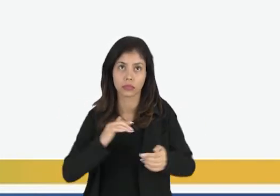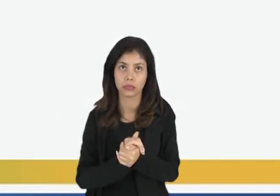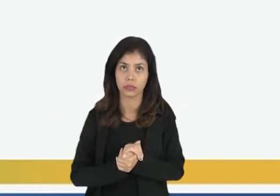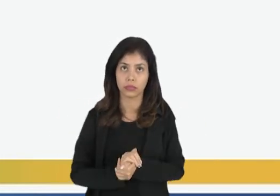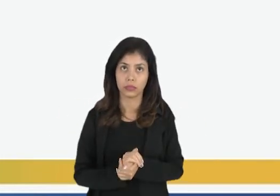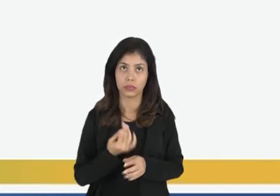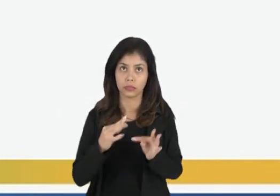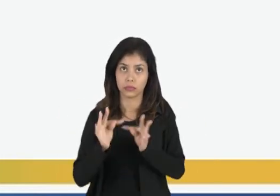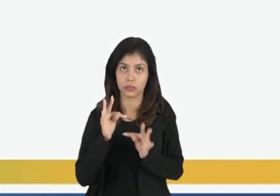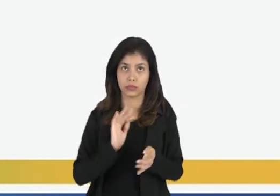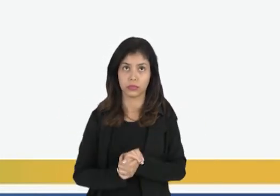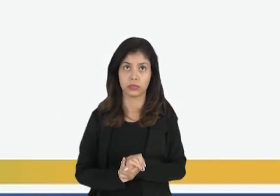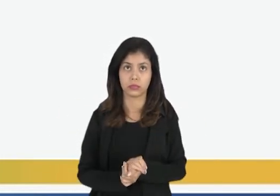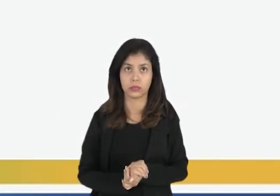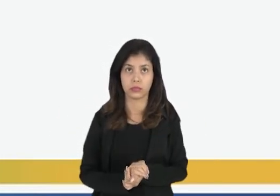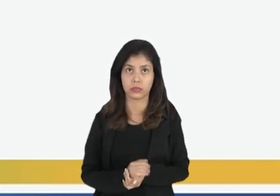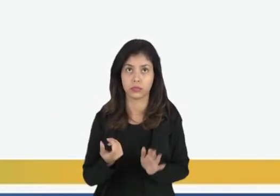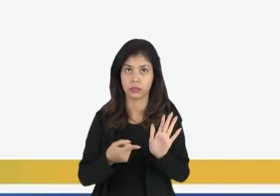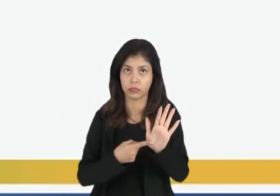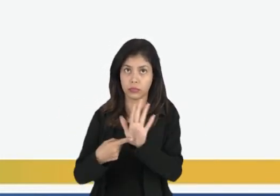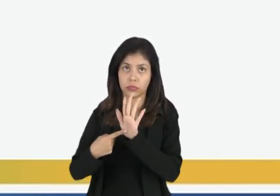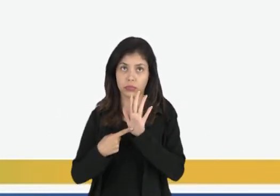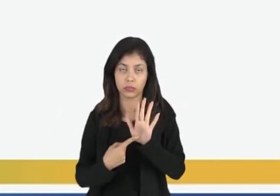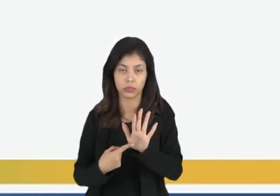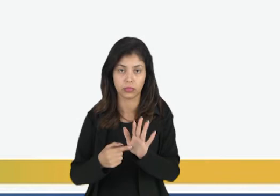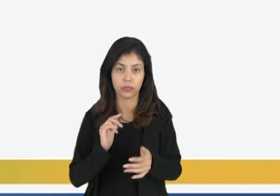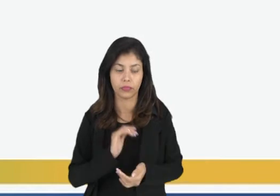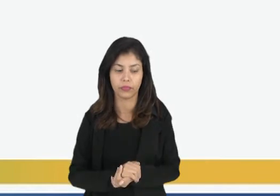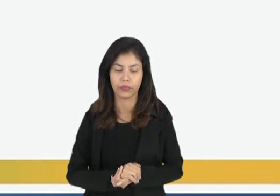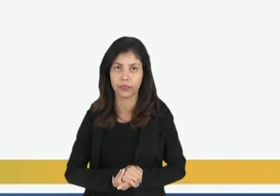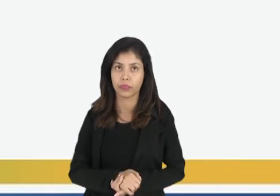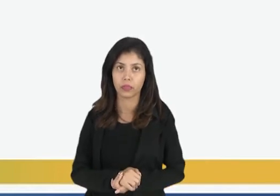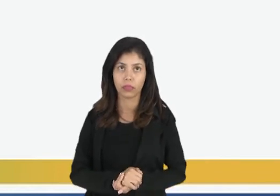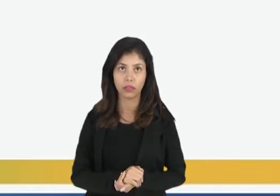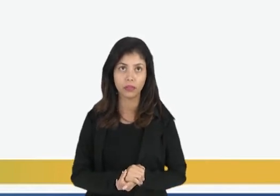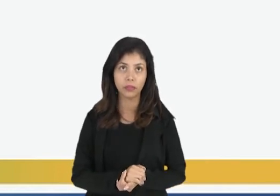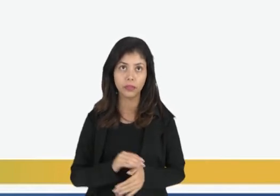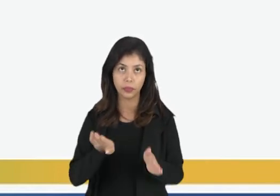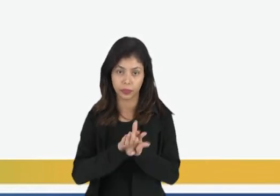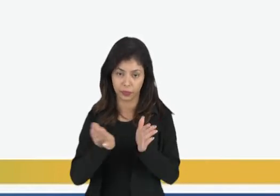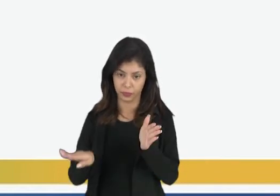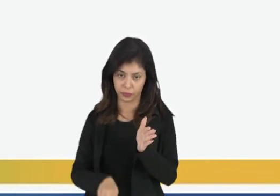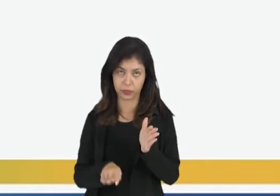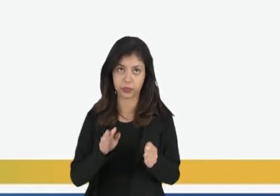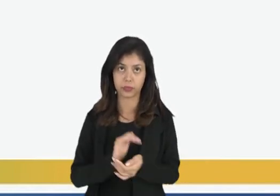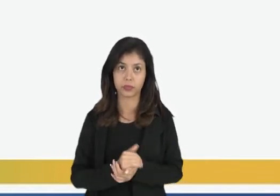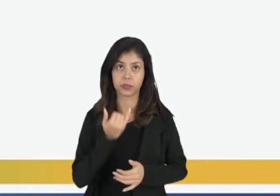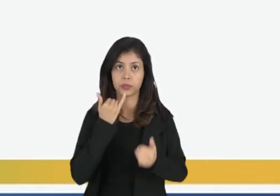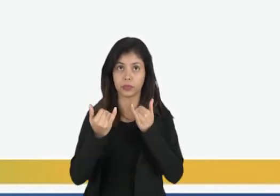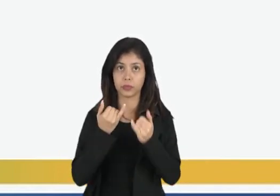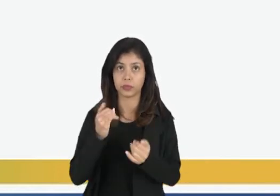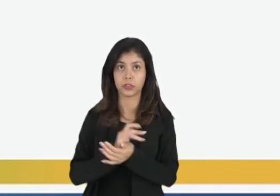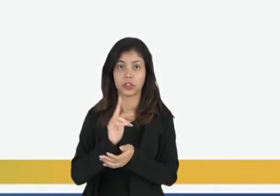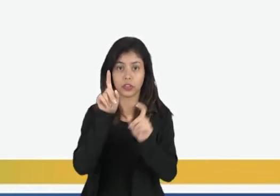formação técnica. Então, eu queria dar um destaque aí lá embaixo, onde fala